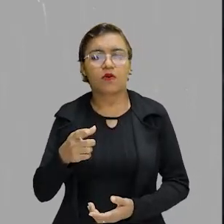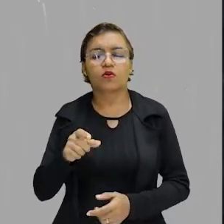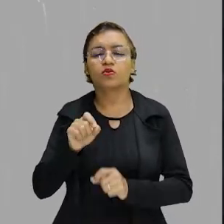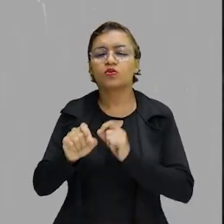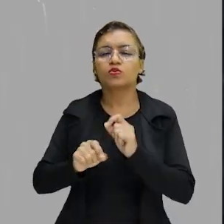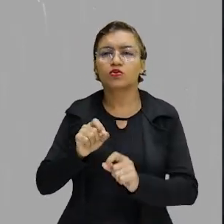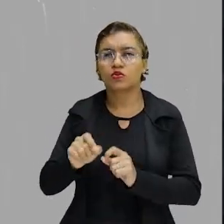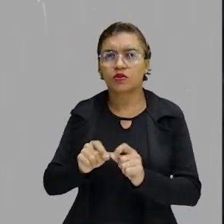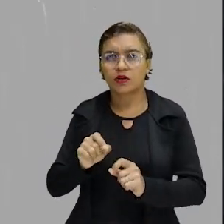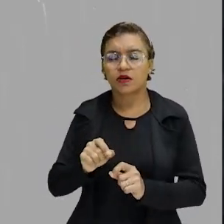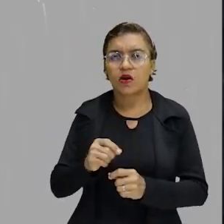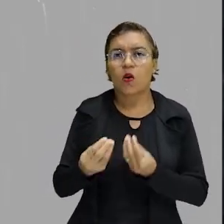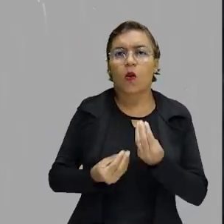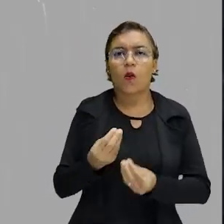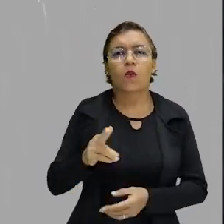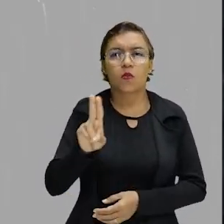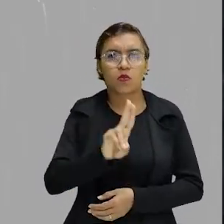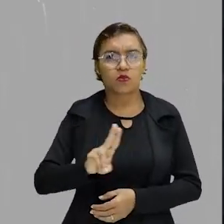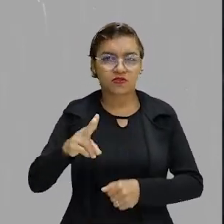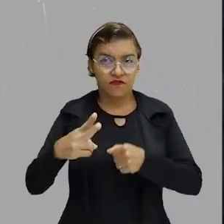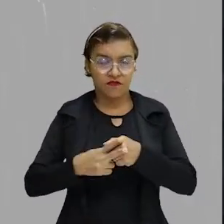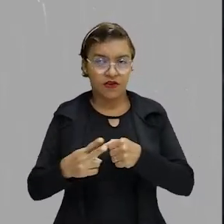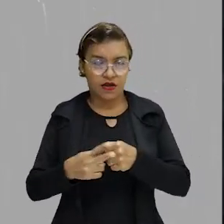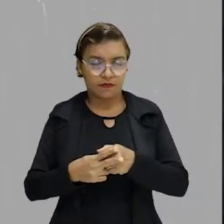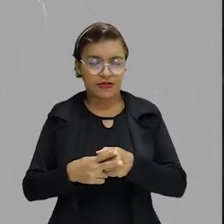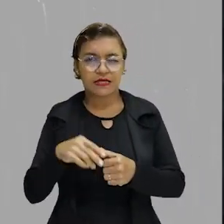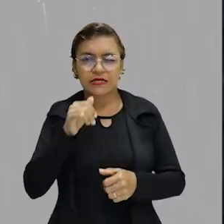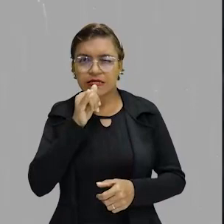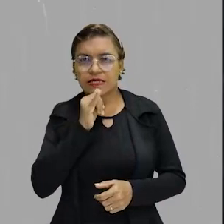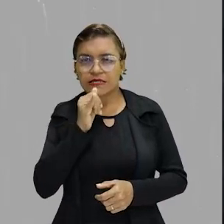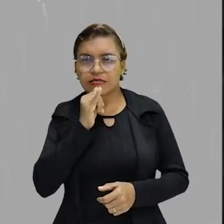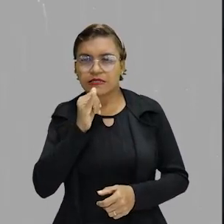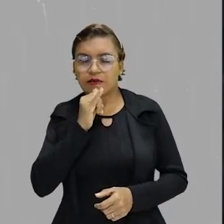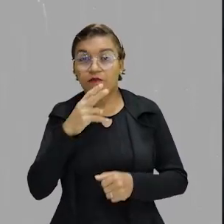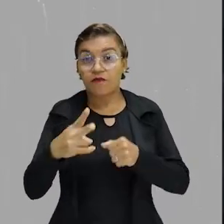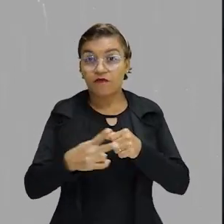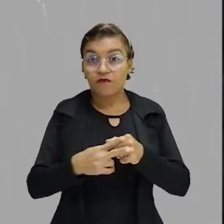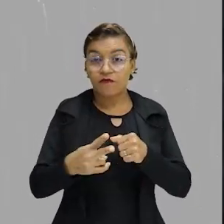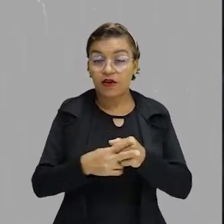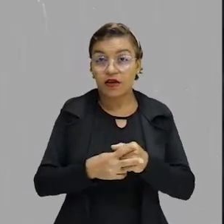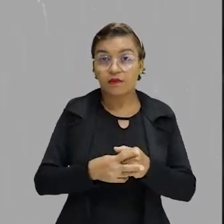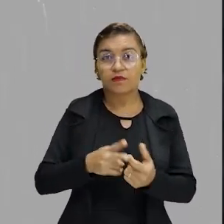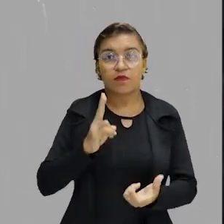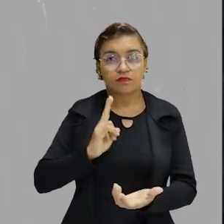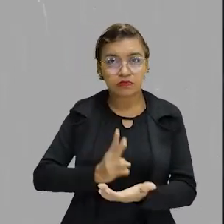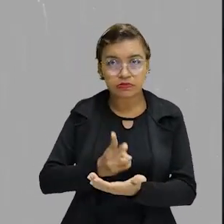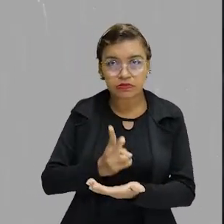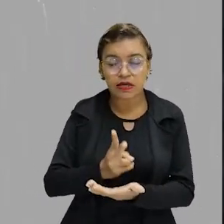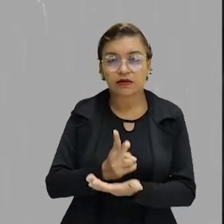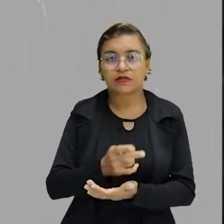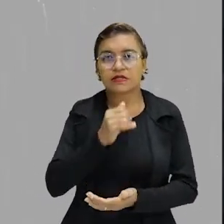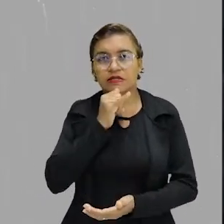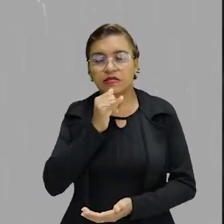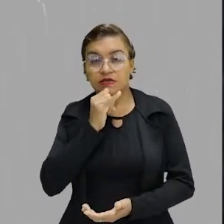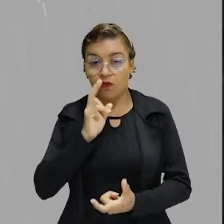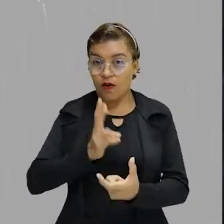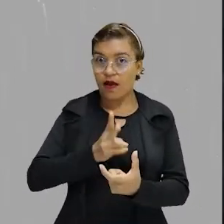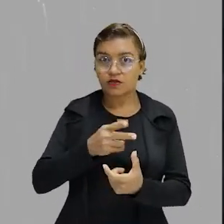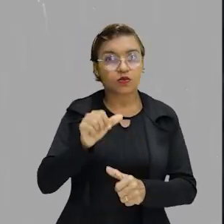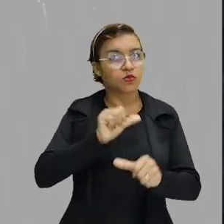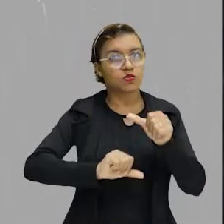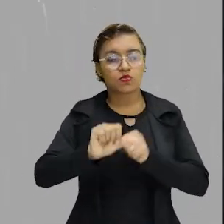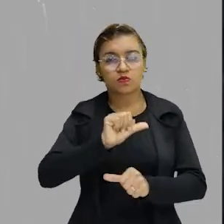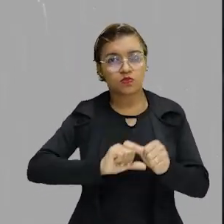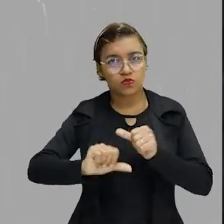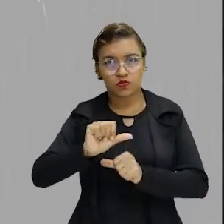tenho os verbos regulares, fica bem mais fácil de conjugar. Por quê? Porque o radical não muda. Eu estudo, tu estudas,